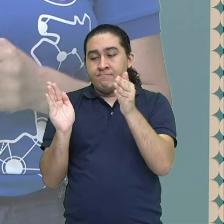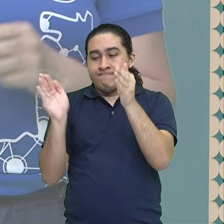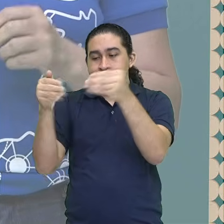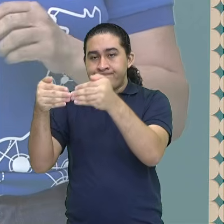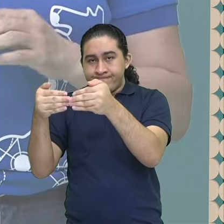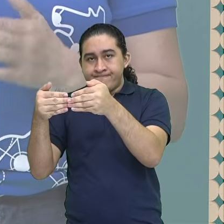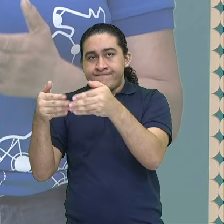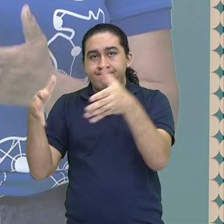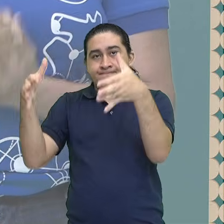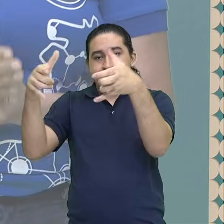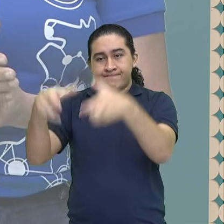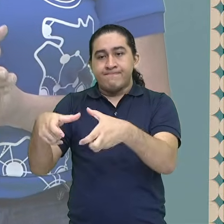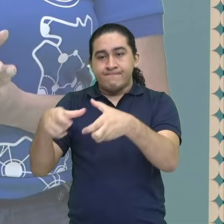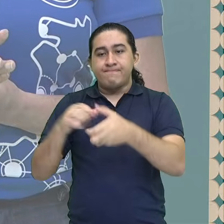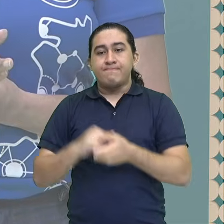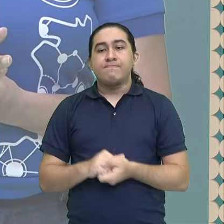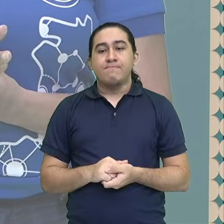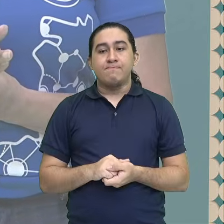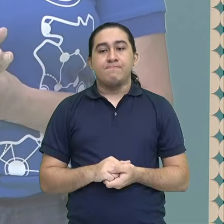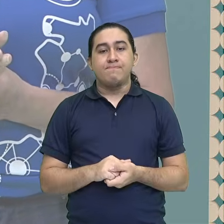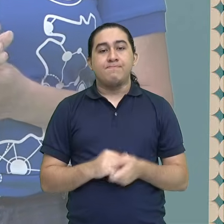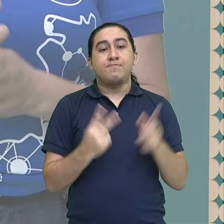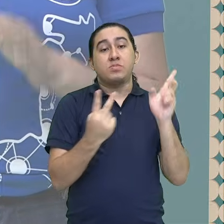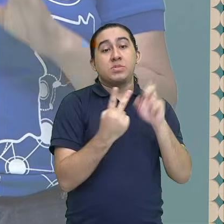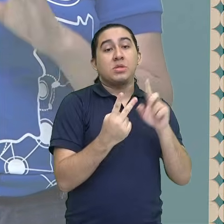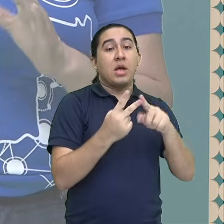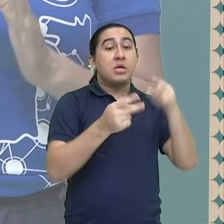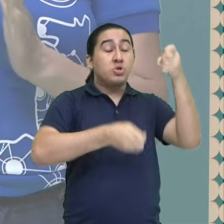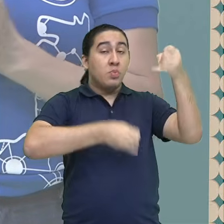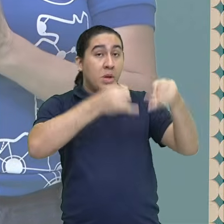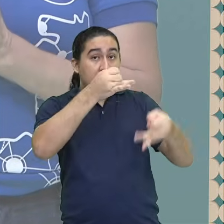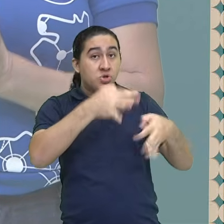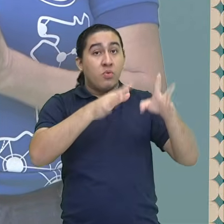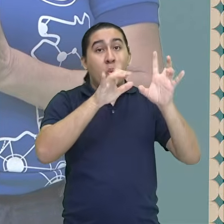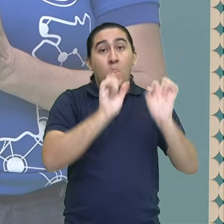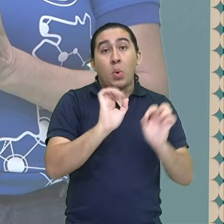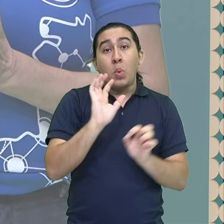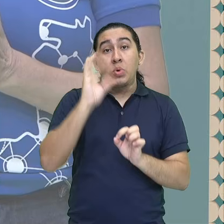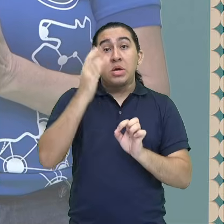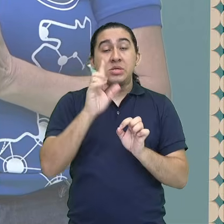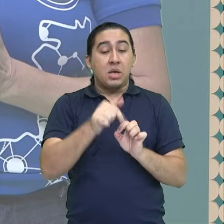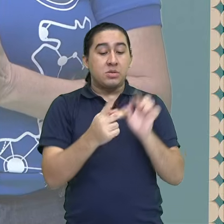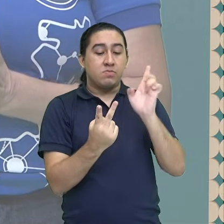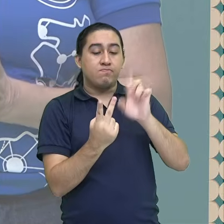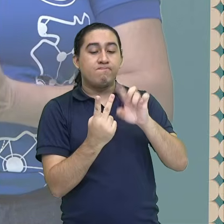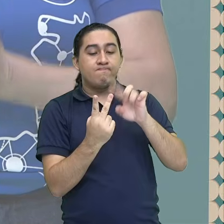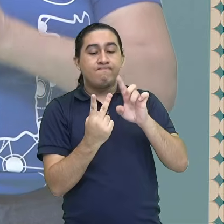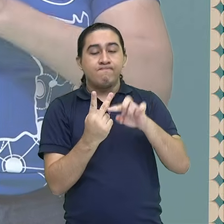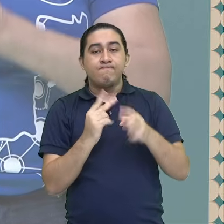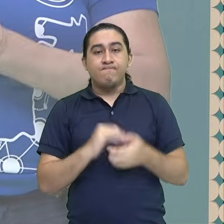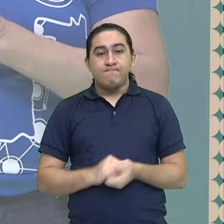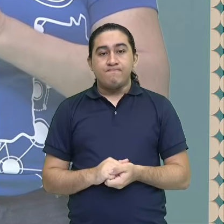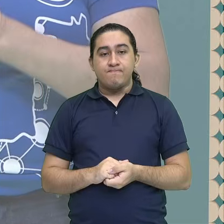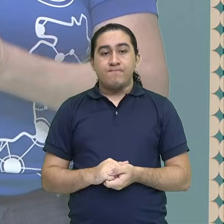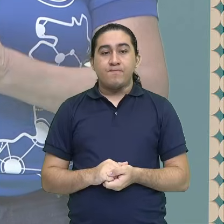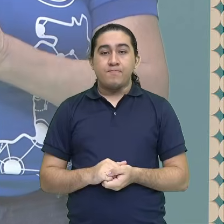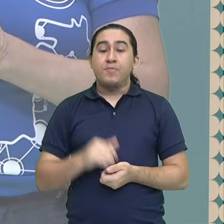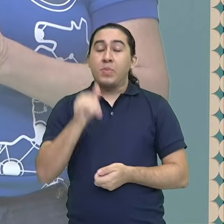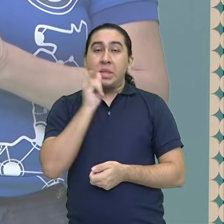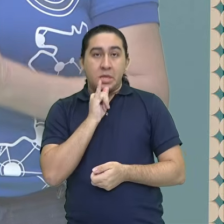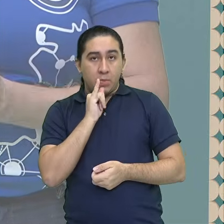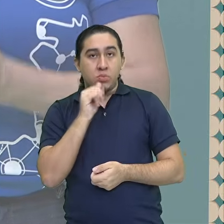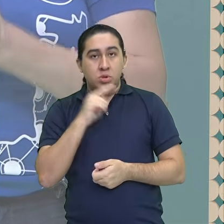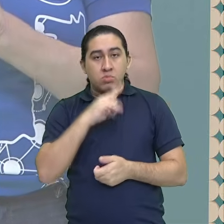restritiva. A explicativa. O que acontece com a explicativa? Eu vou, dentro